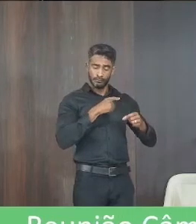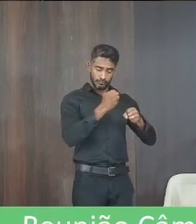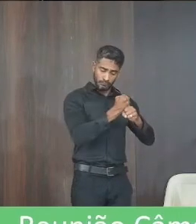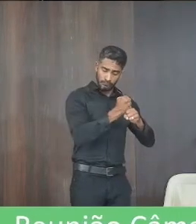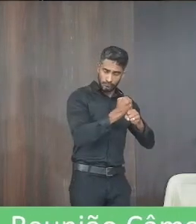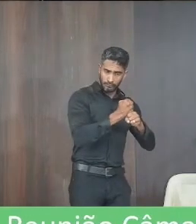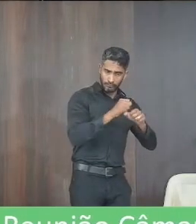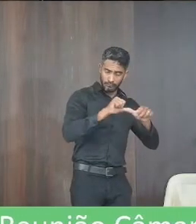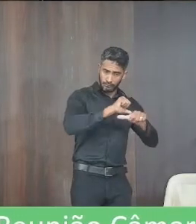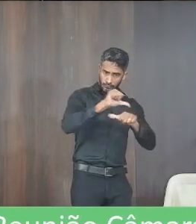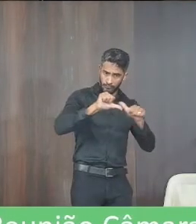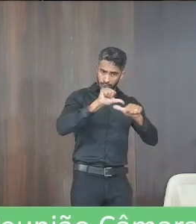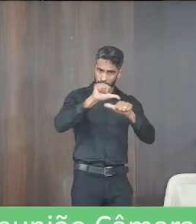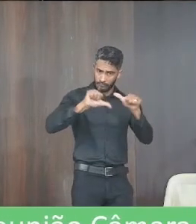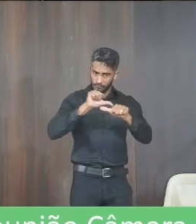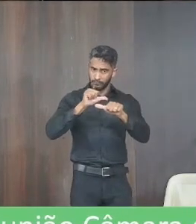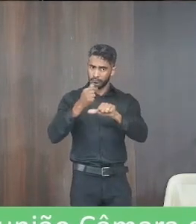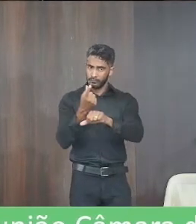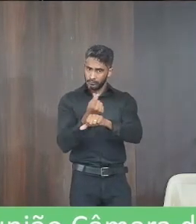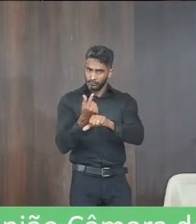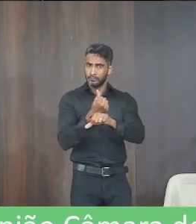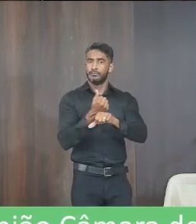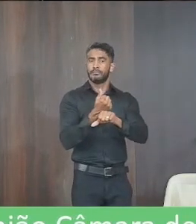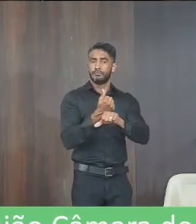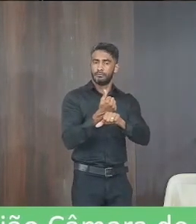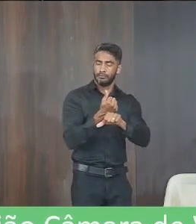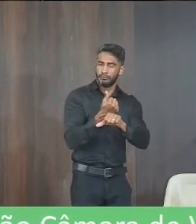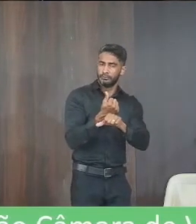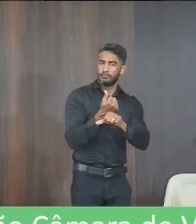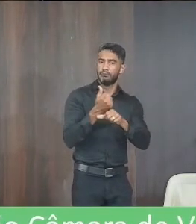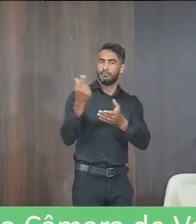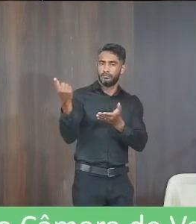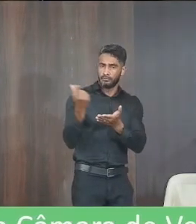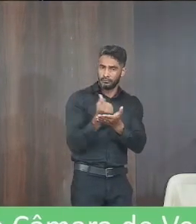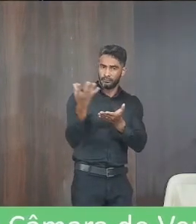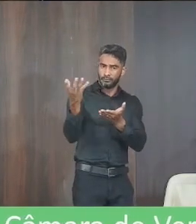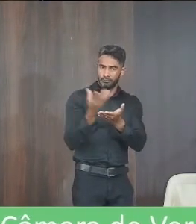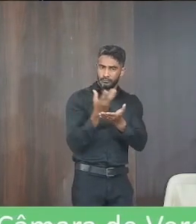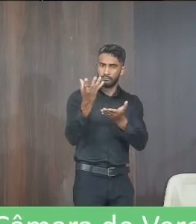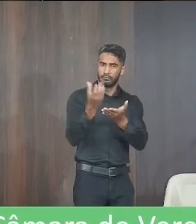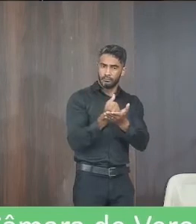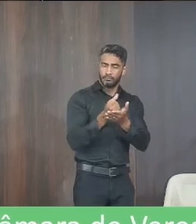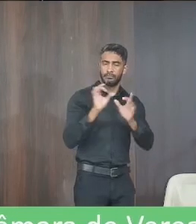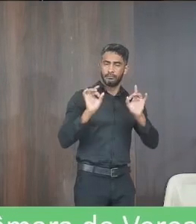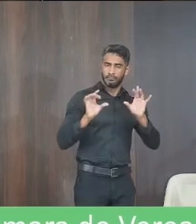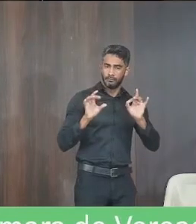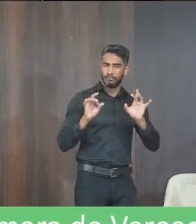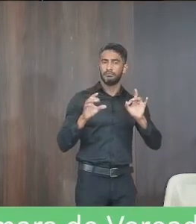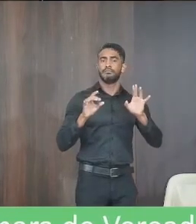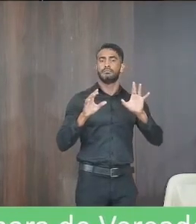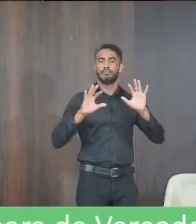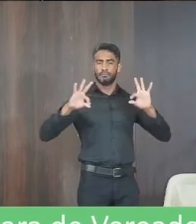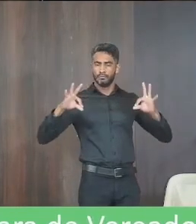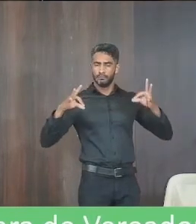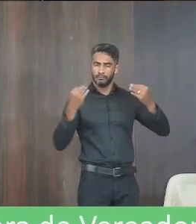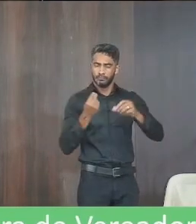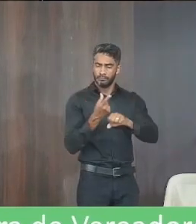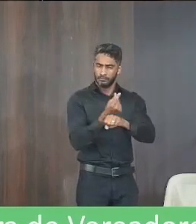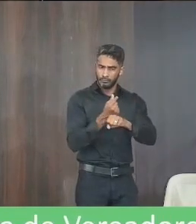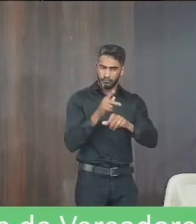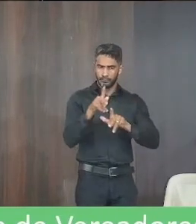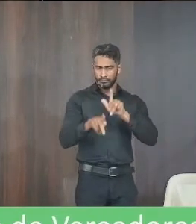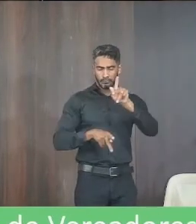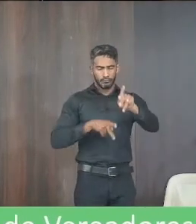possíveis alterações no orçamento através dos créditos especiais adicionais de atendimento obrigatório em todos os orçamentos